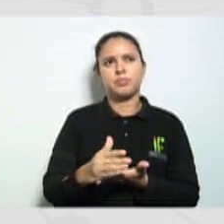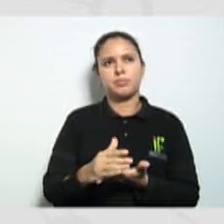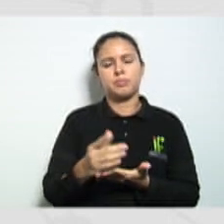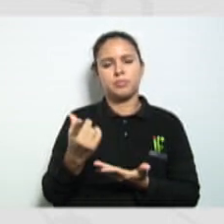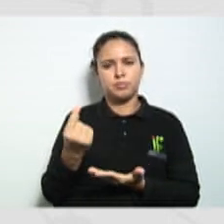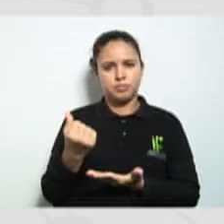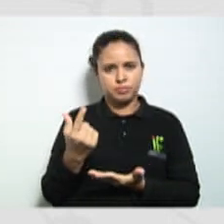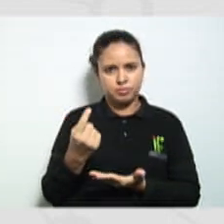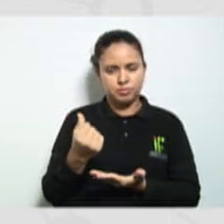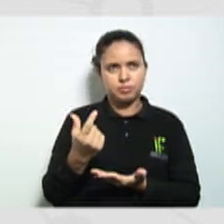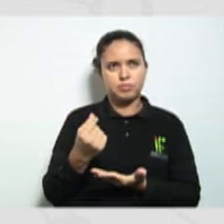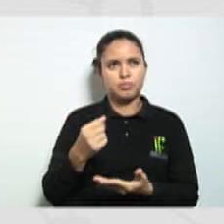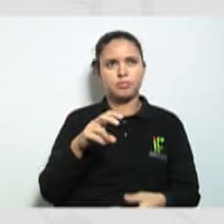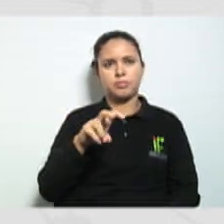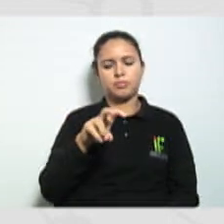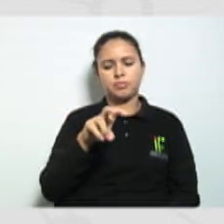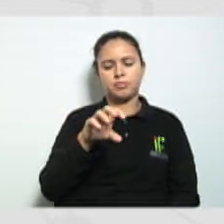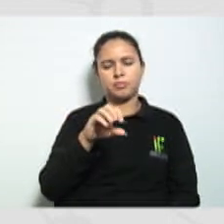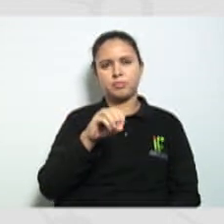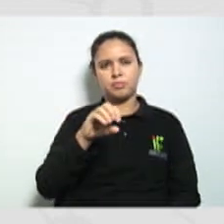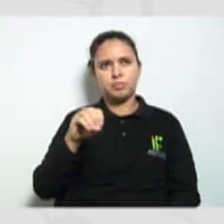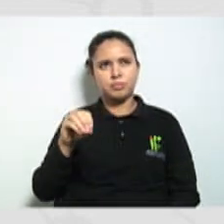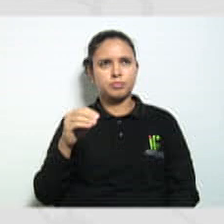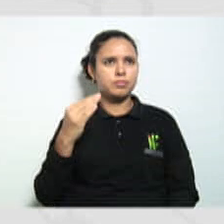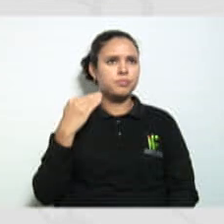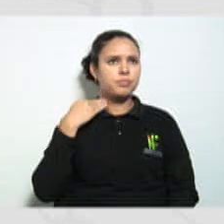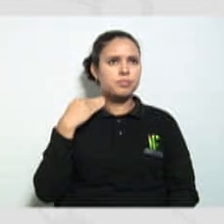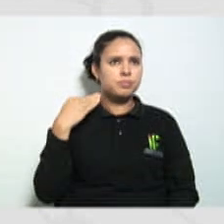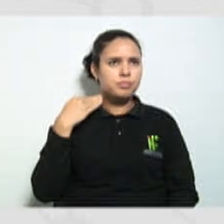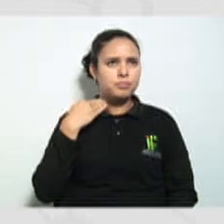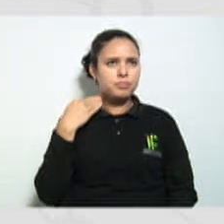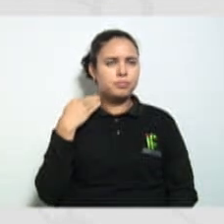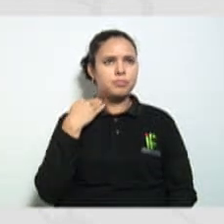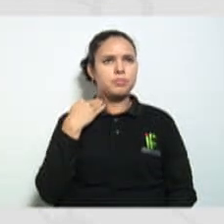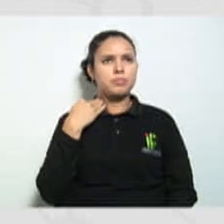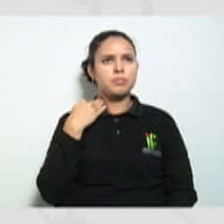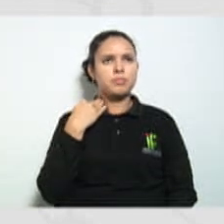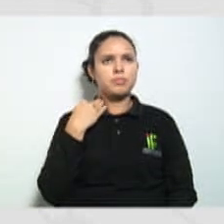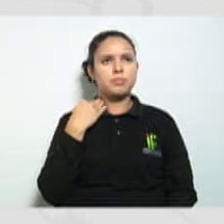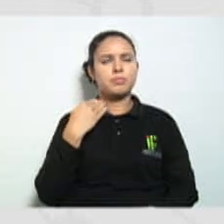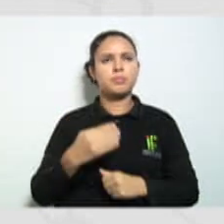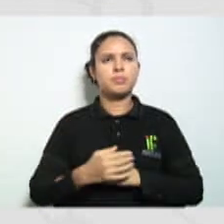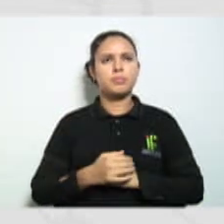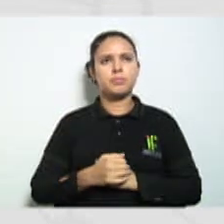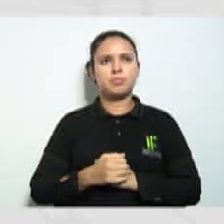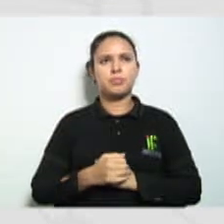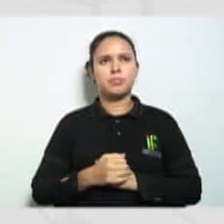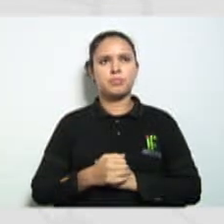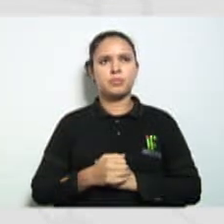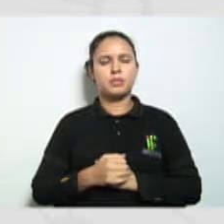saiu, não pode nem sair nem do banco, e muito menos do